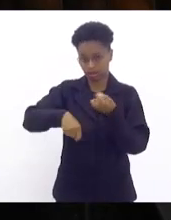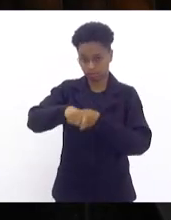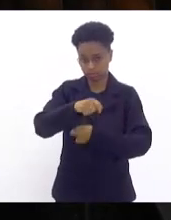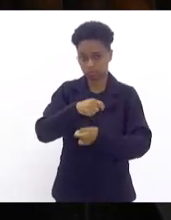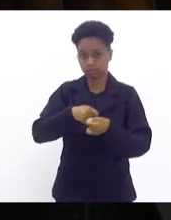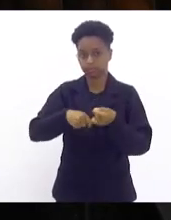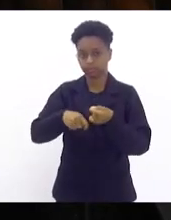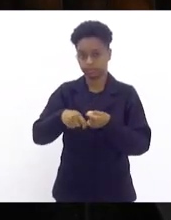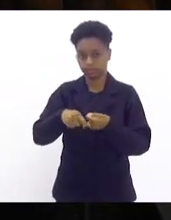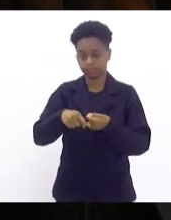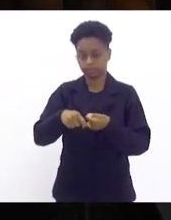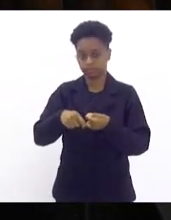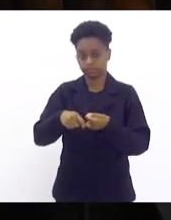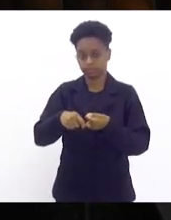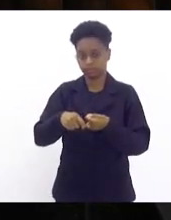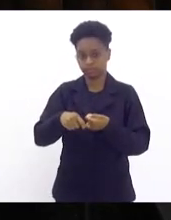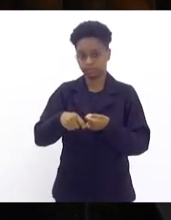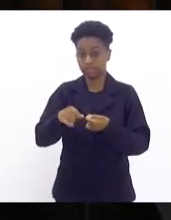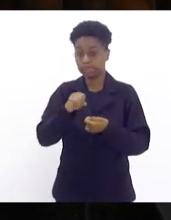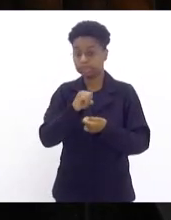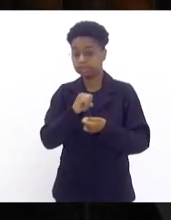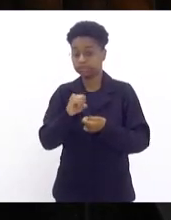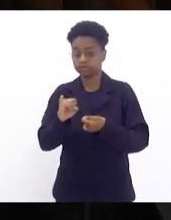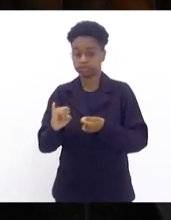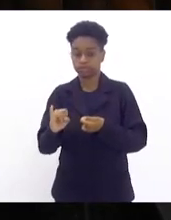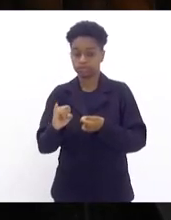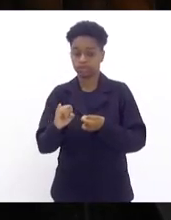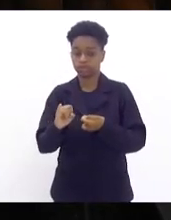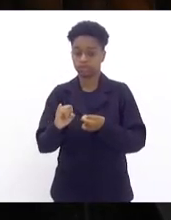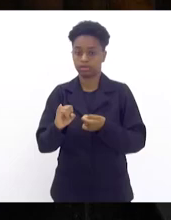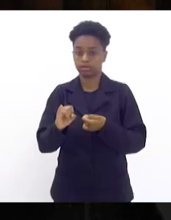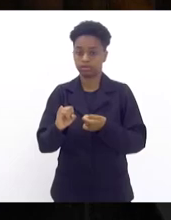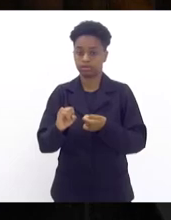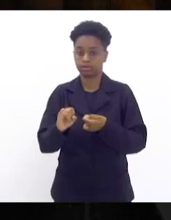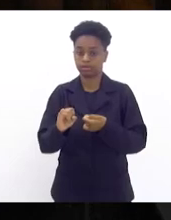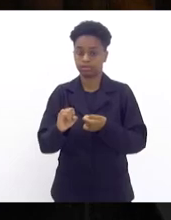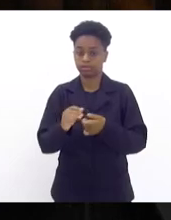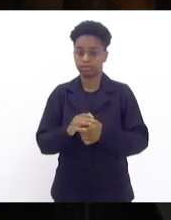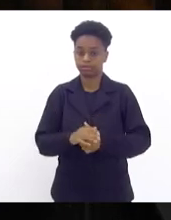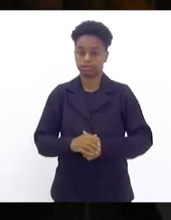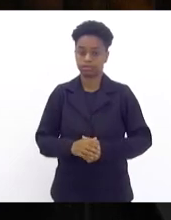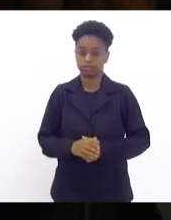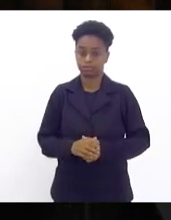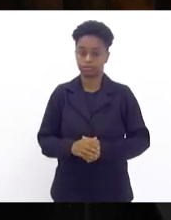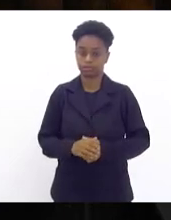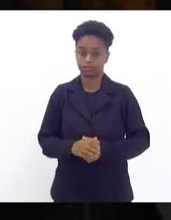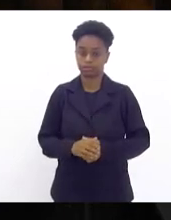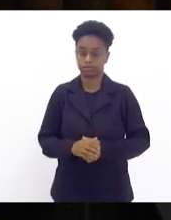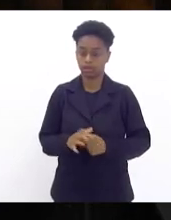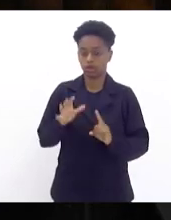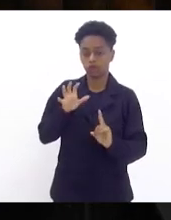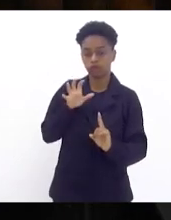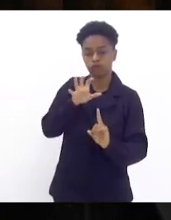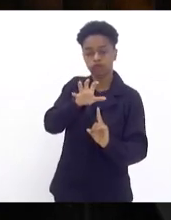que implica em aumento de despesas